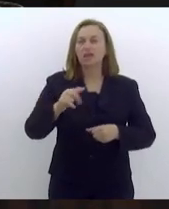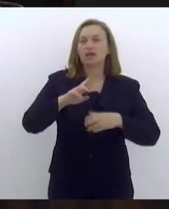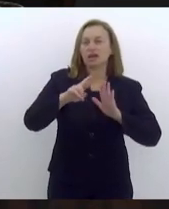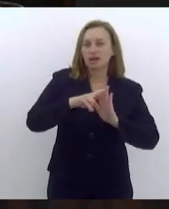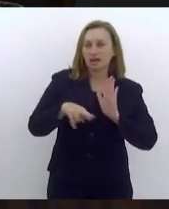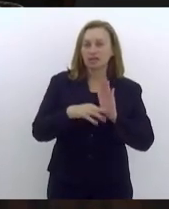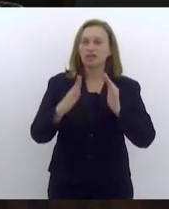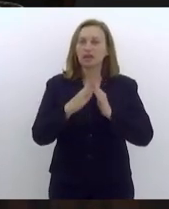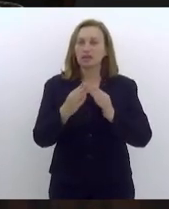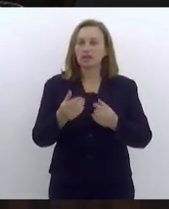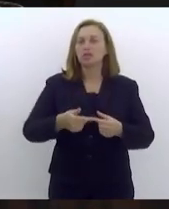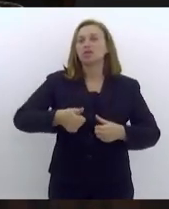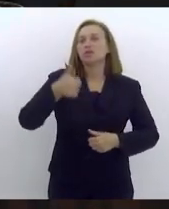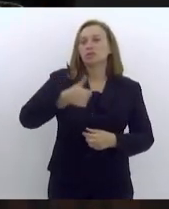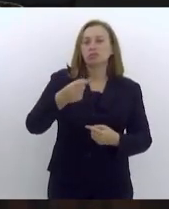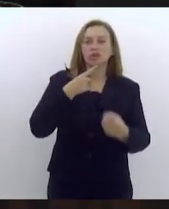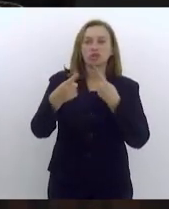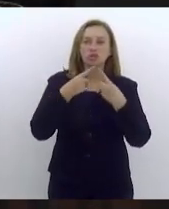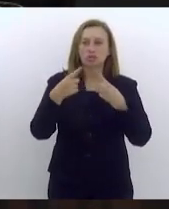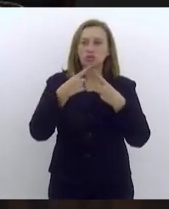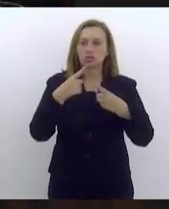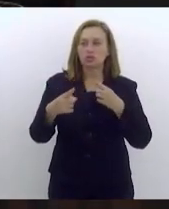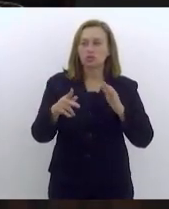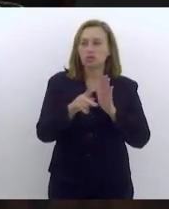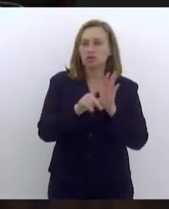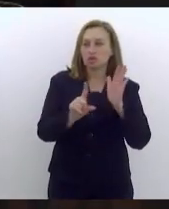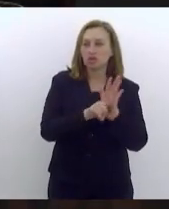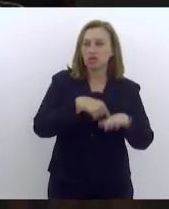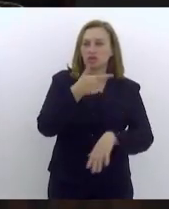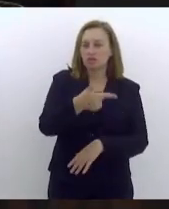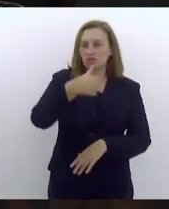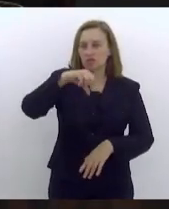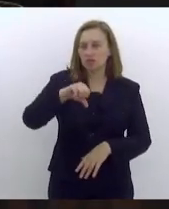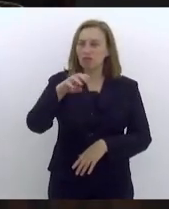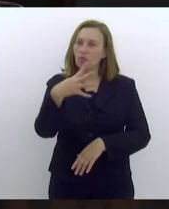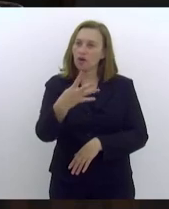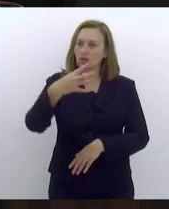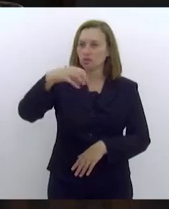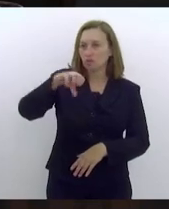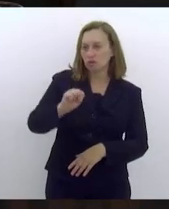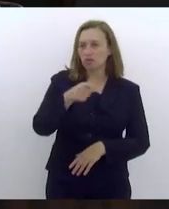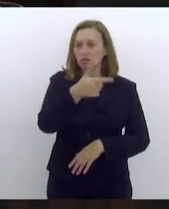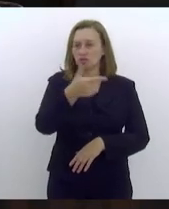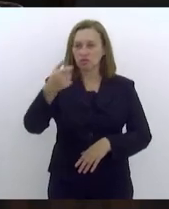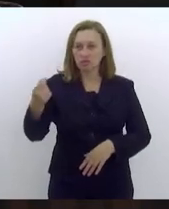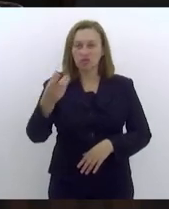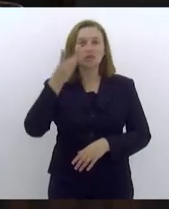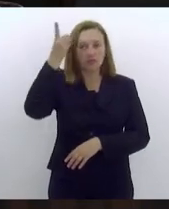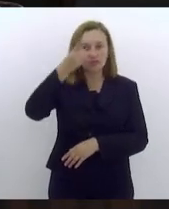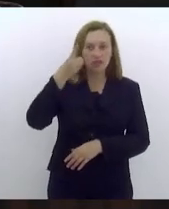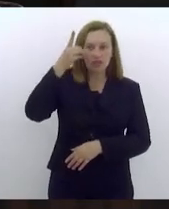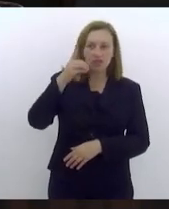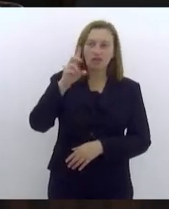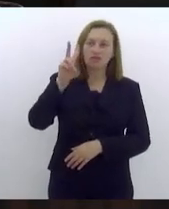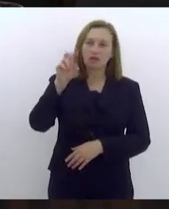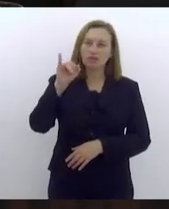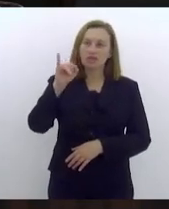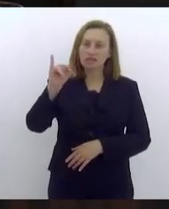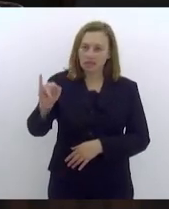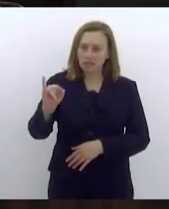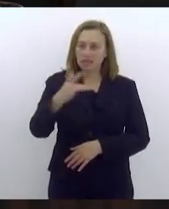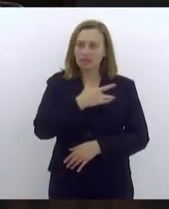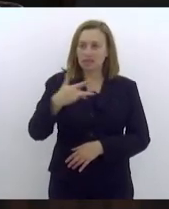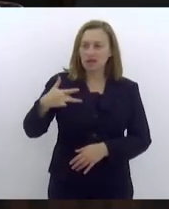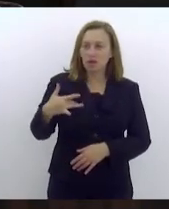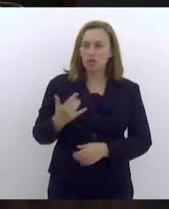em tramitação ordinária e primeira discussão, projeto de lei número 2948 de 2020, de autoria do deputado Valdecir da Saúde,